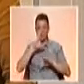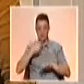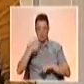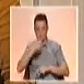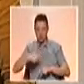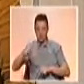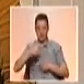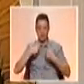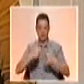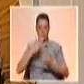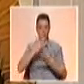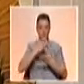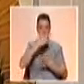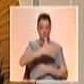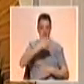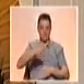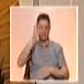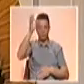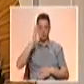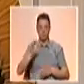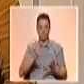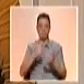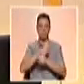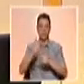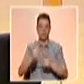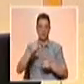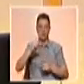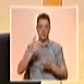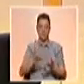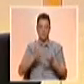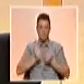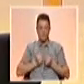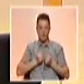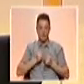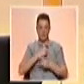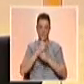gastamos 17%, quando a agricultura gasta mais, porquê é que temos que poupar? Uhum. E então queria aqui